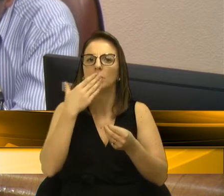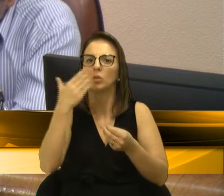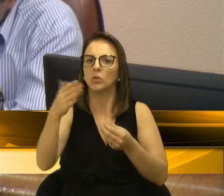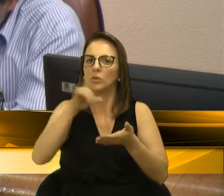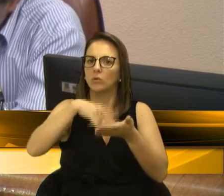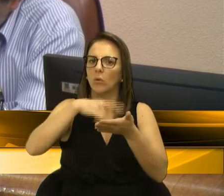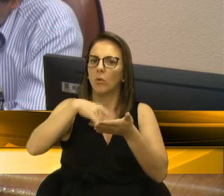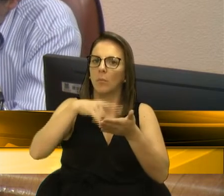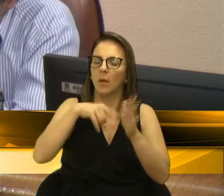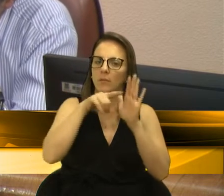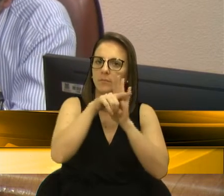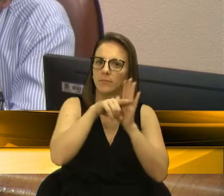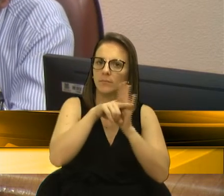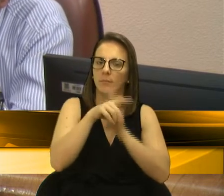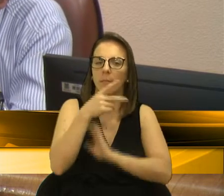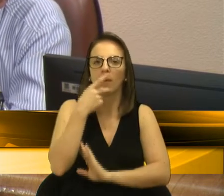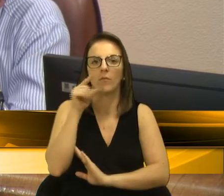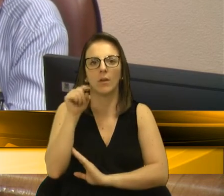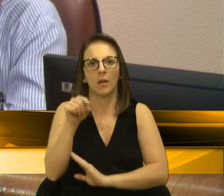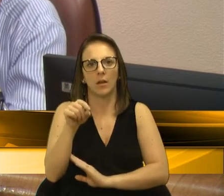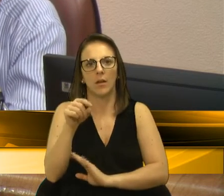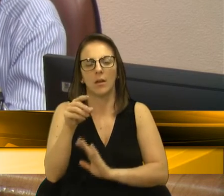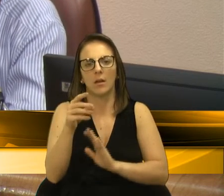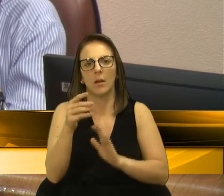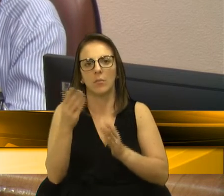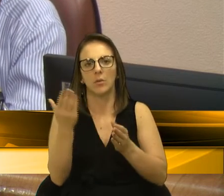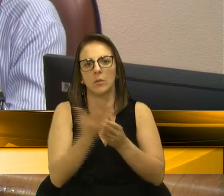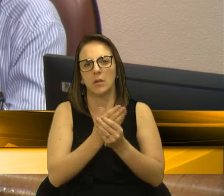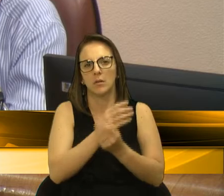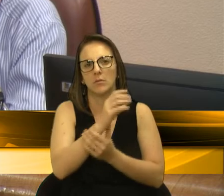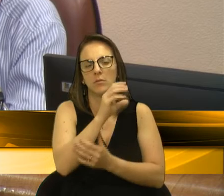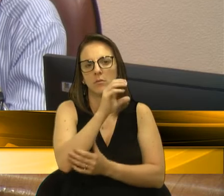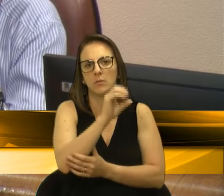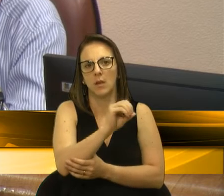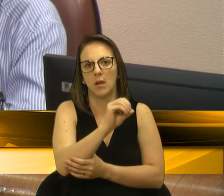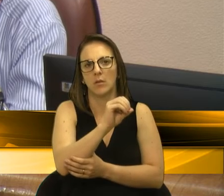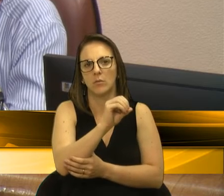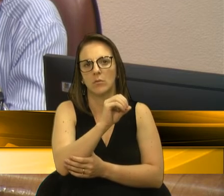que o processo tramita sobre o número